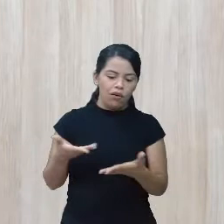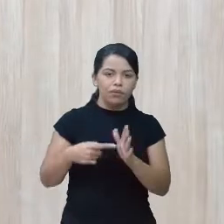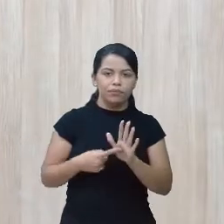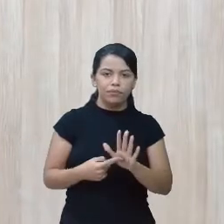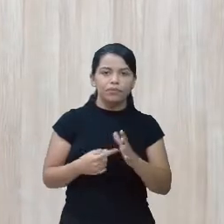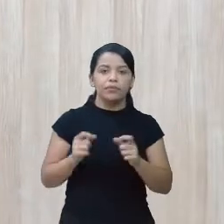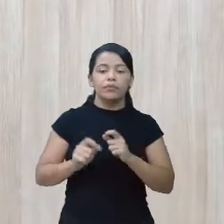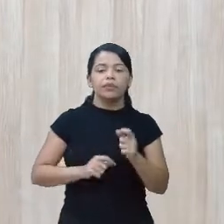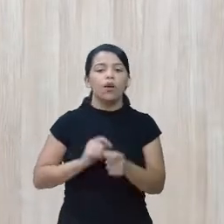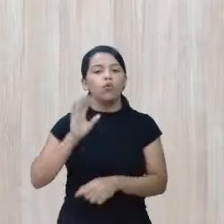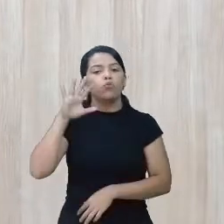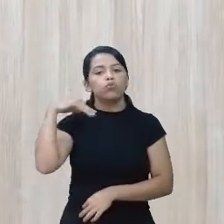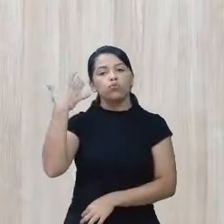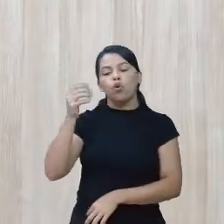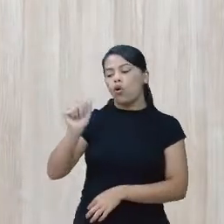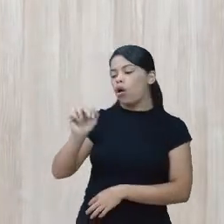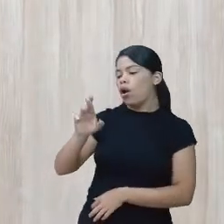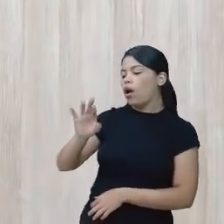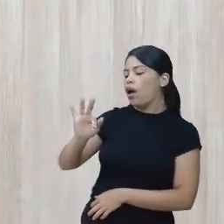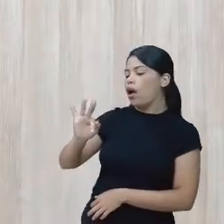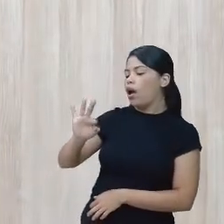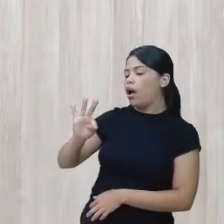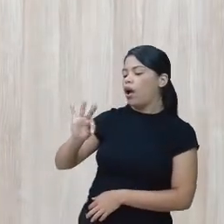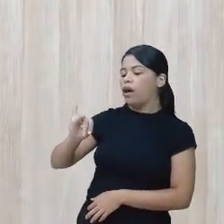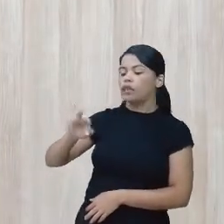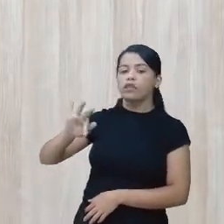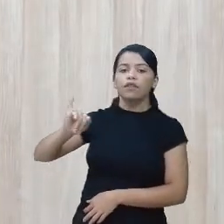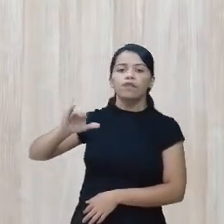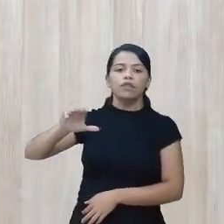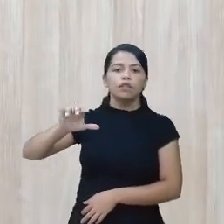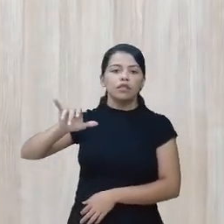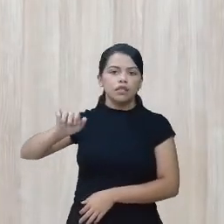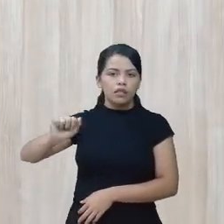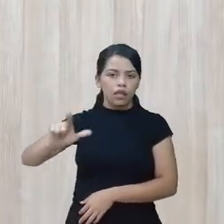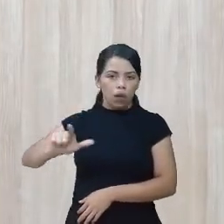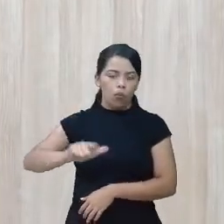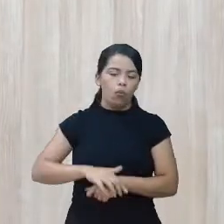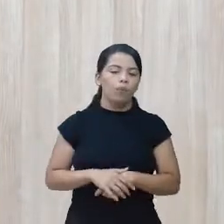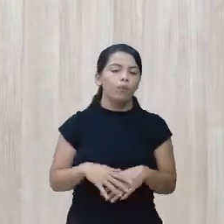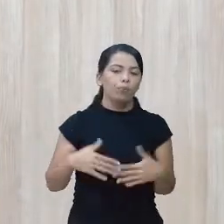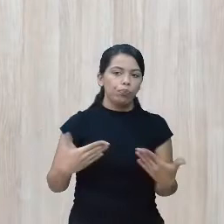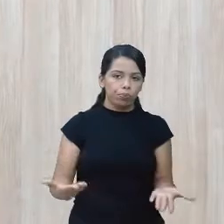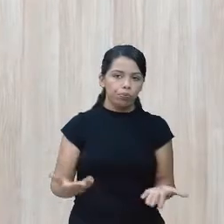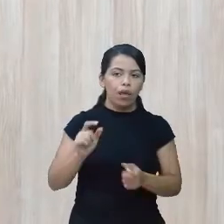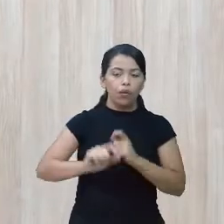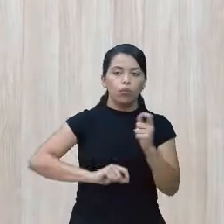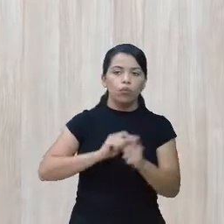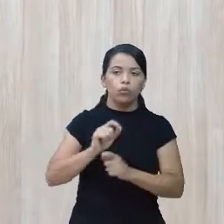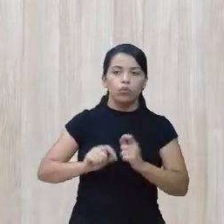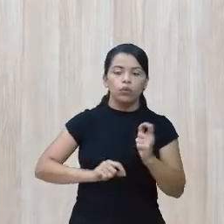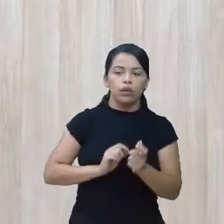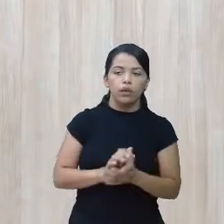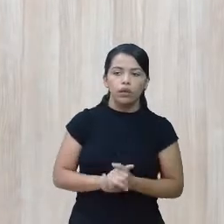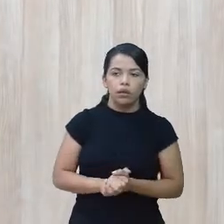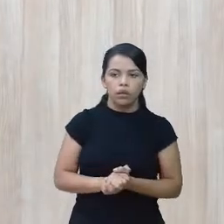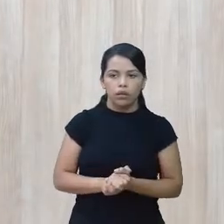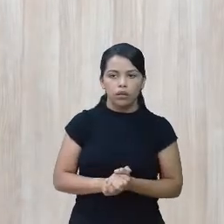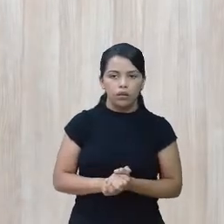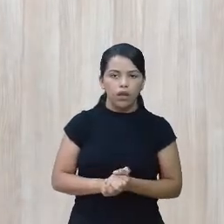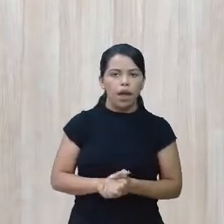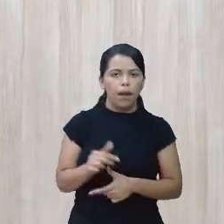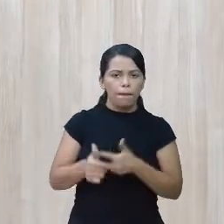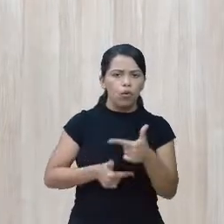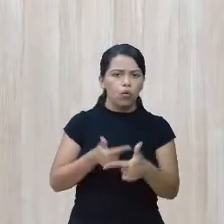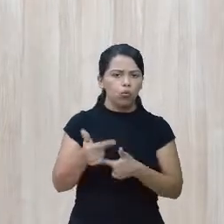sons artificiais, antes da gente entrar no próximo assunto, os sons artificiais, eles são